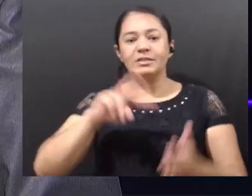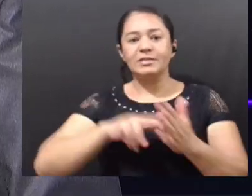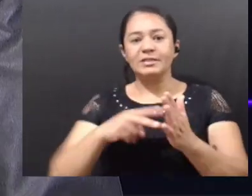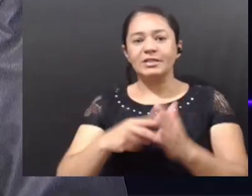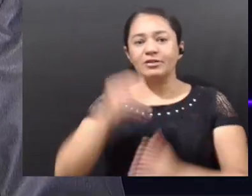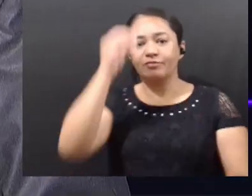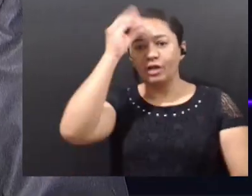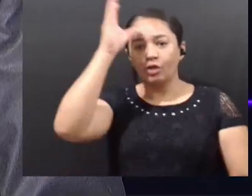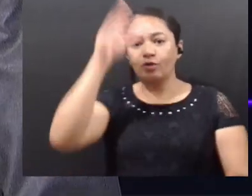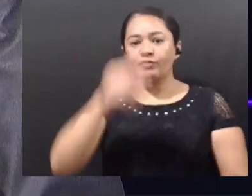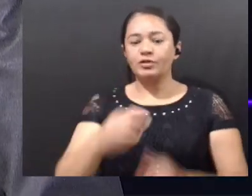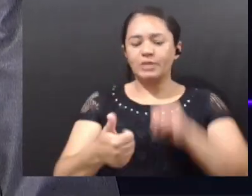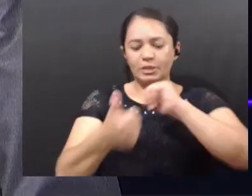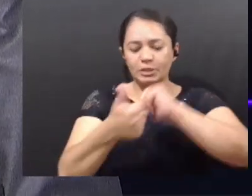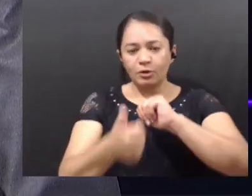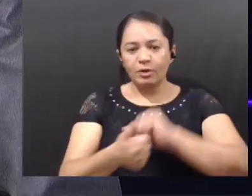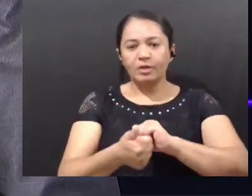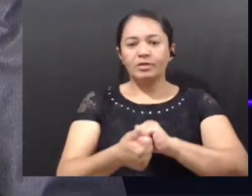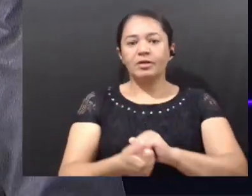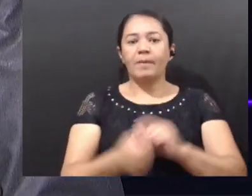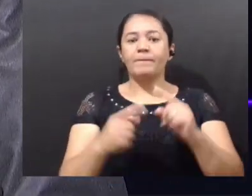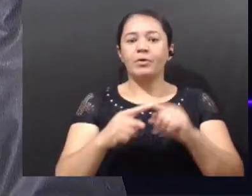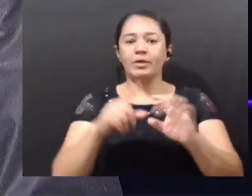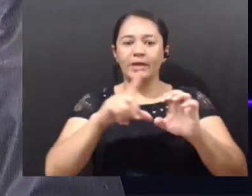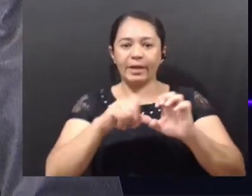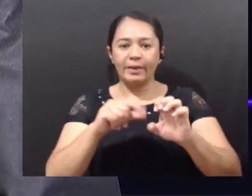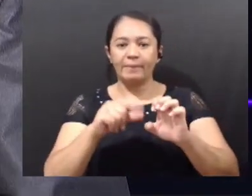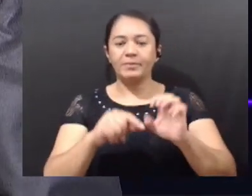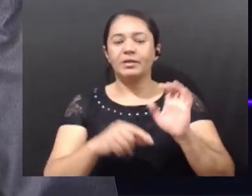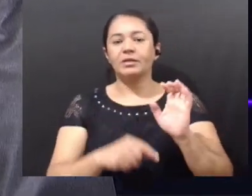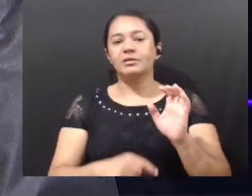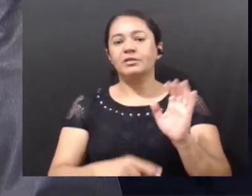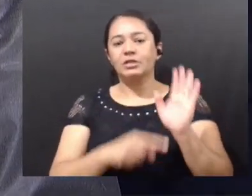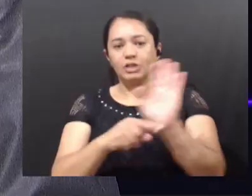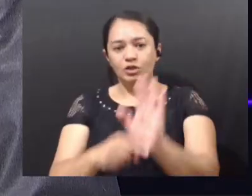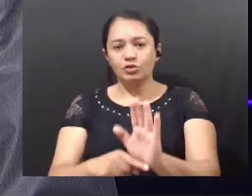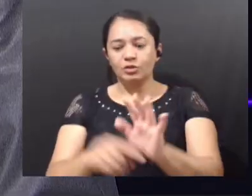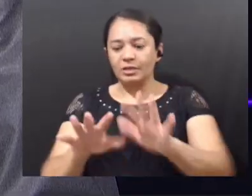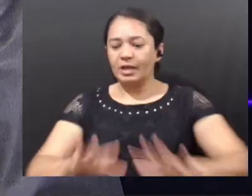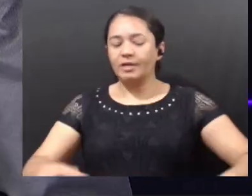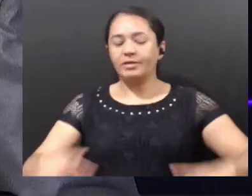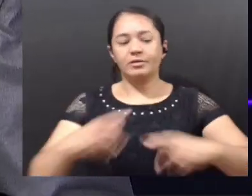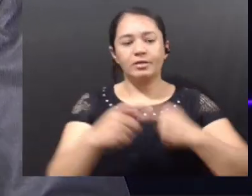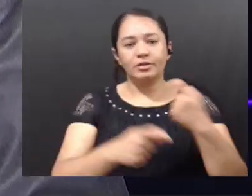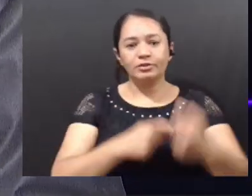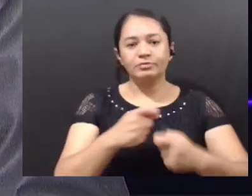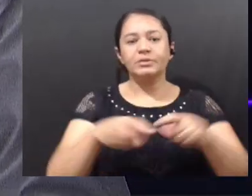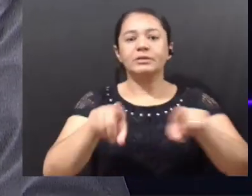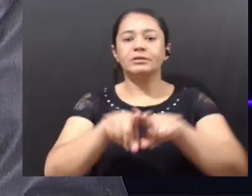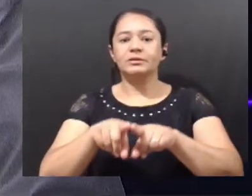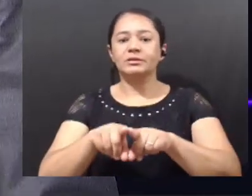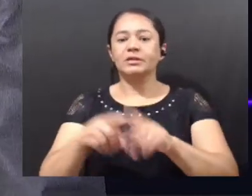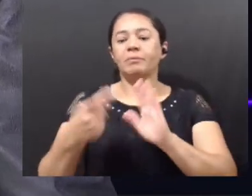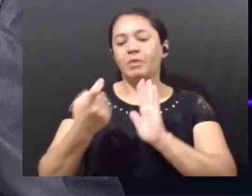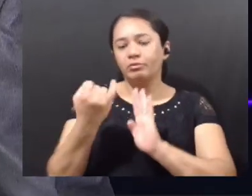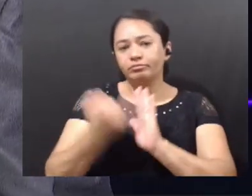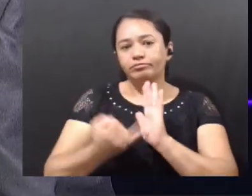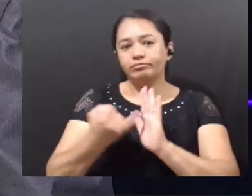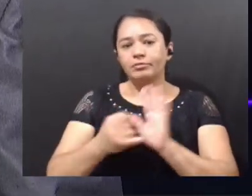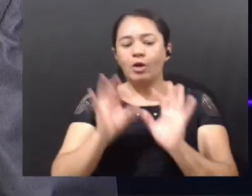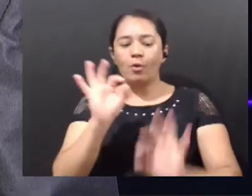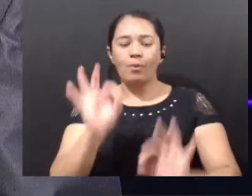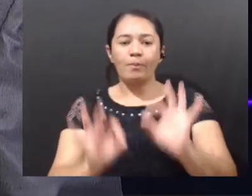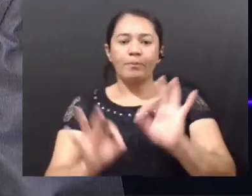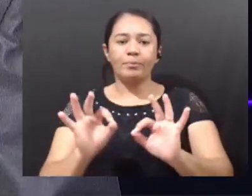qualificar, tem empresas que vai te ajudar, tanto na parte administrativa quanto na tributária, é um planejamento estratégico